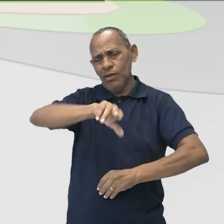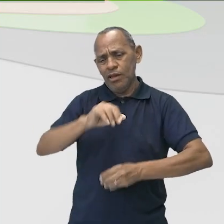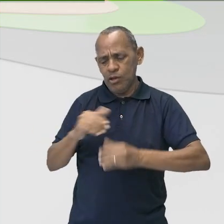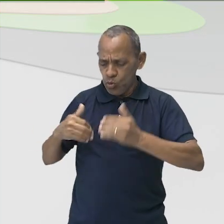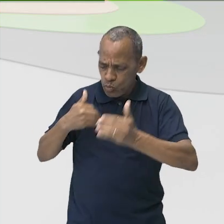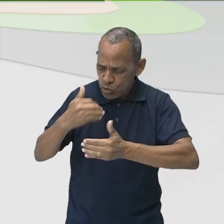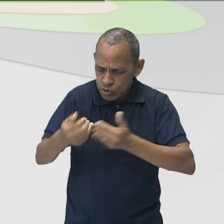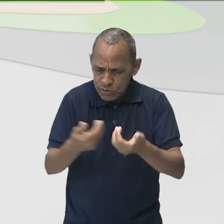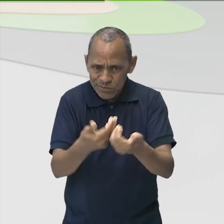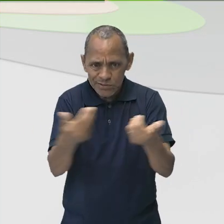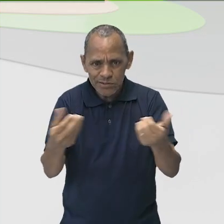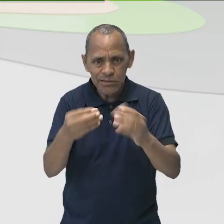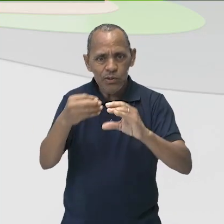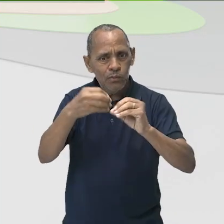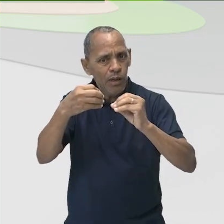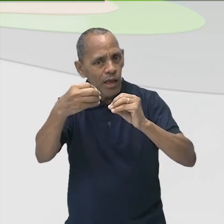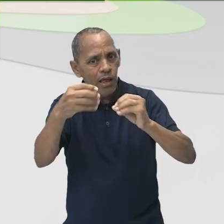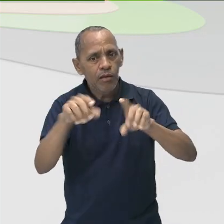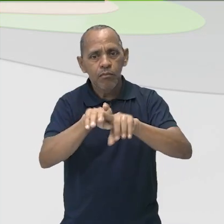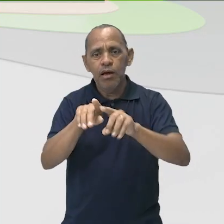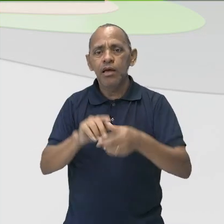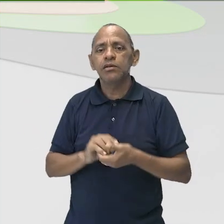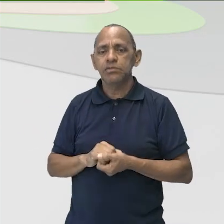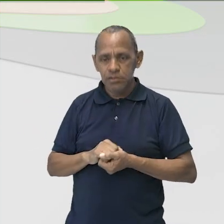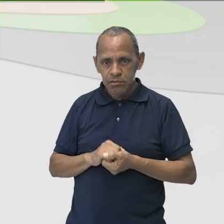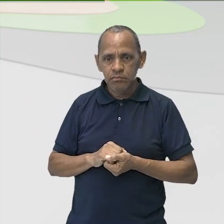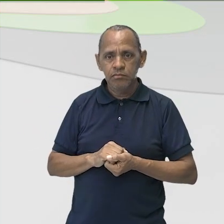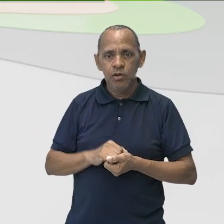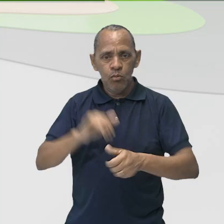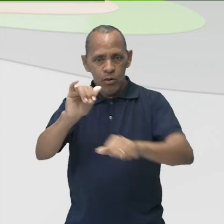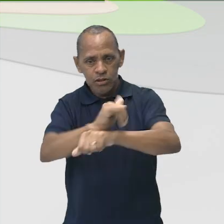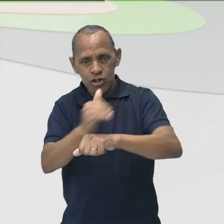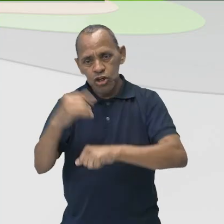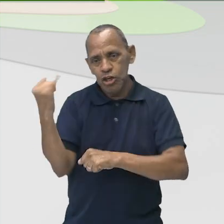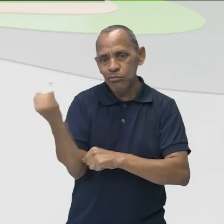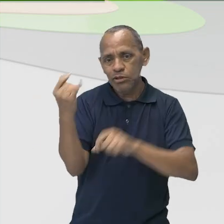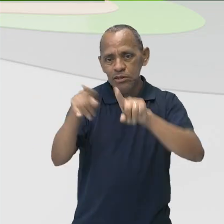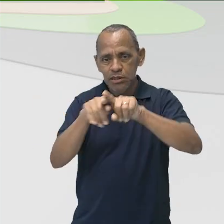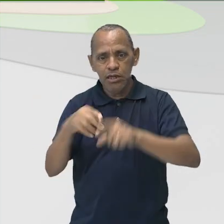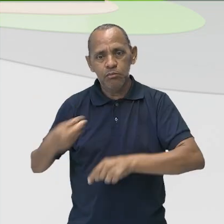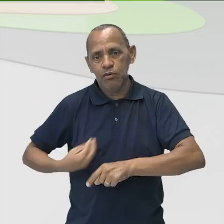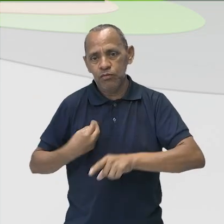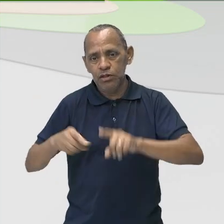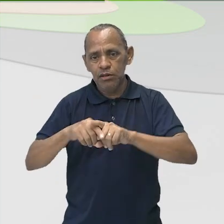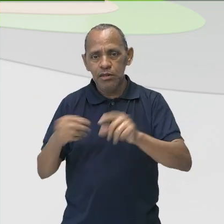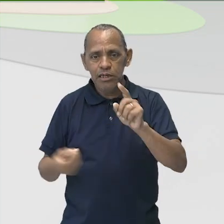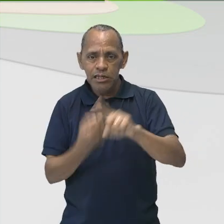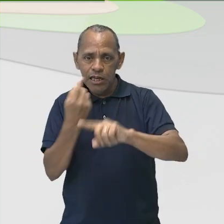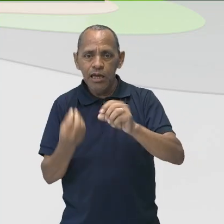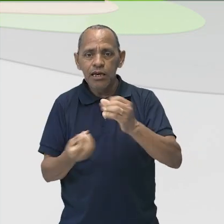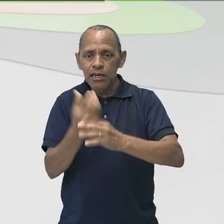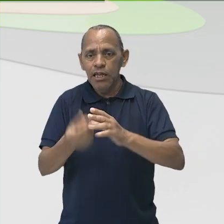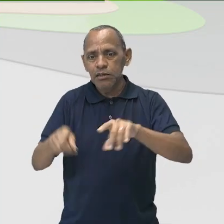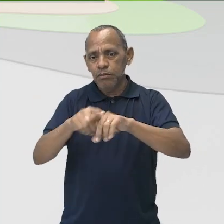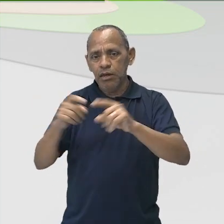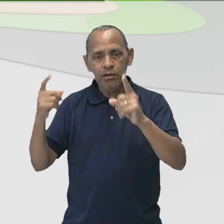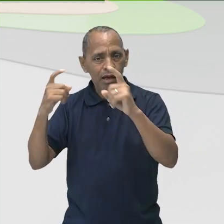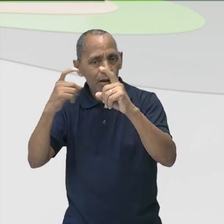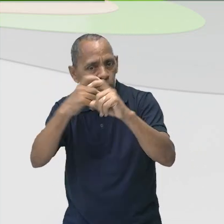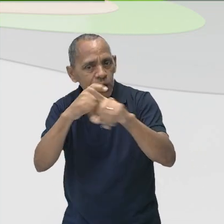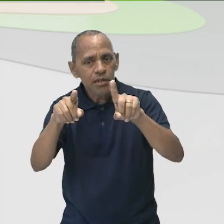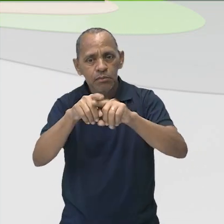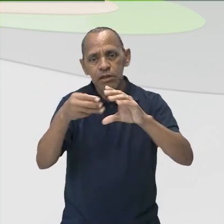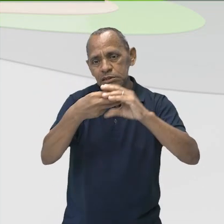processo de divisão celular, mas um mecanismo essencial para a vida, responsável por gerar gametas, ou seja, as células